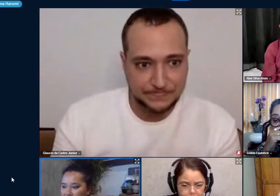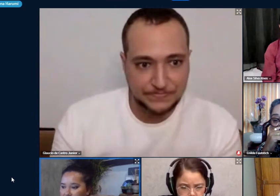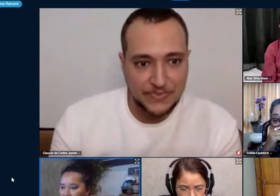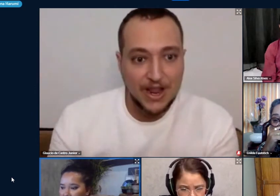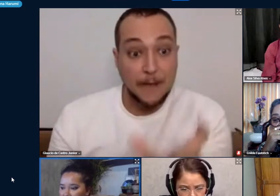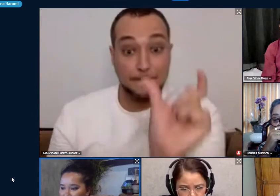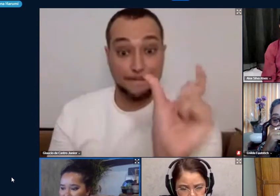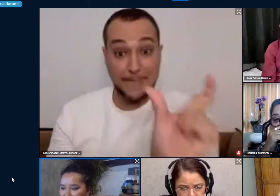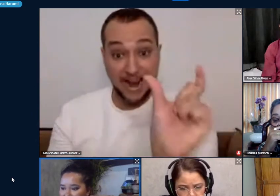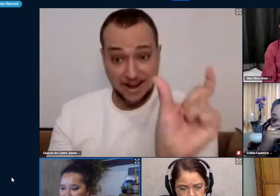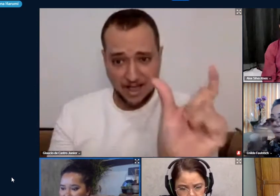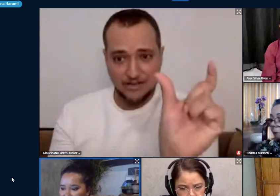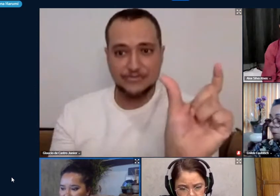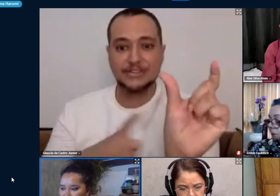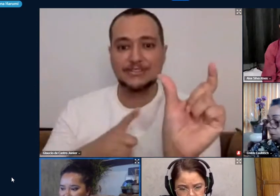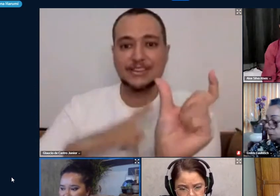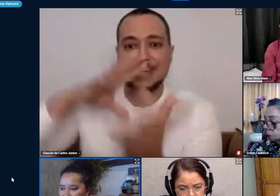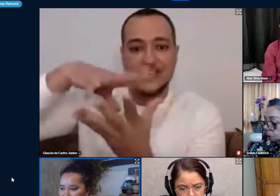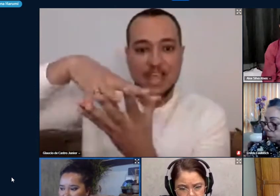vez,